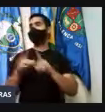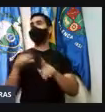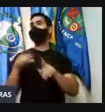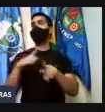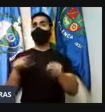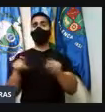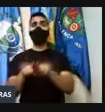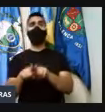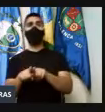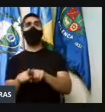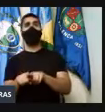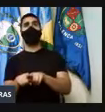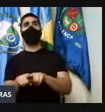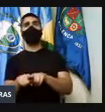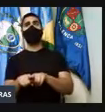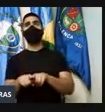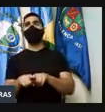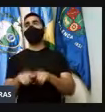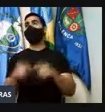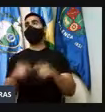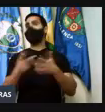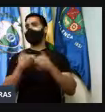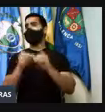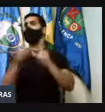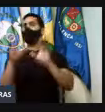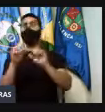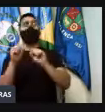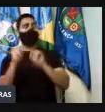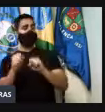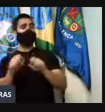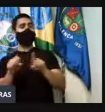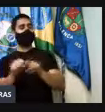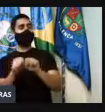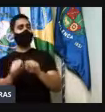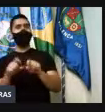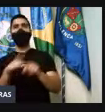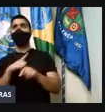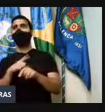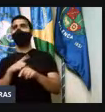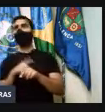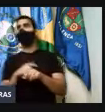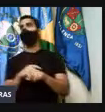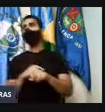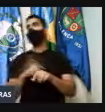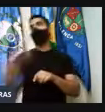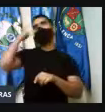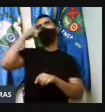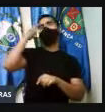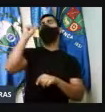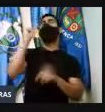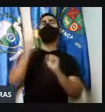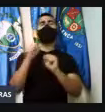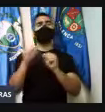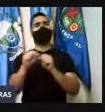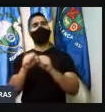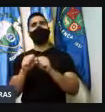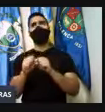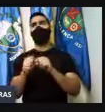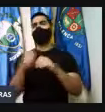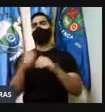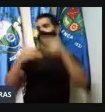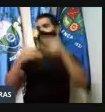venham imbuídos do espírito democrático e que principalmente tragam soluções possíveis para que possam ser